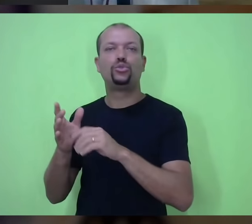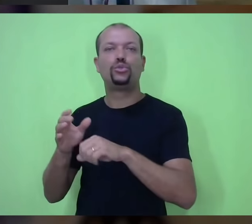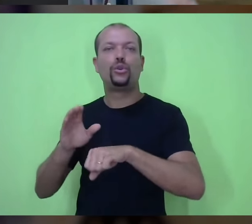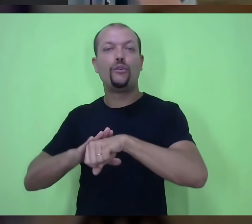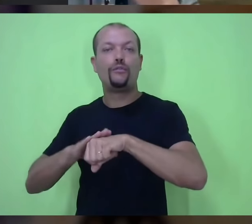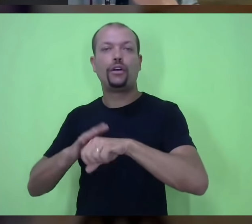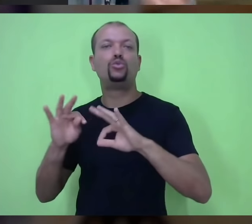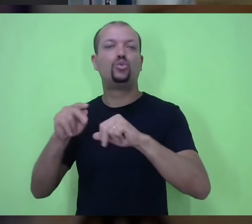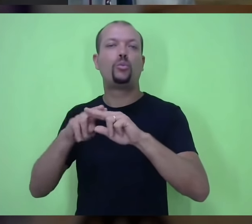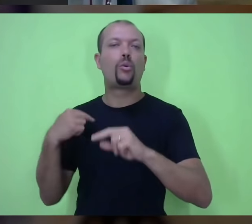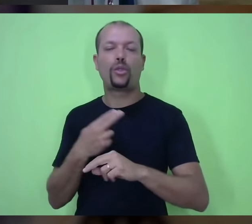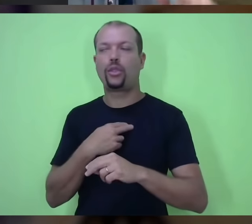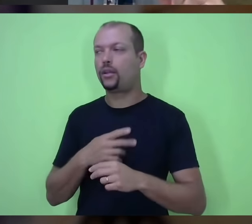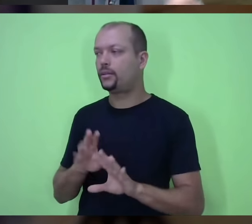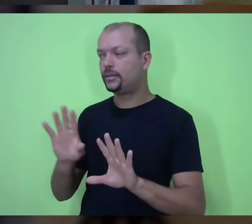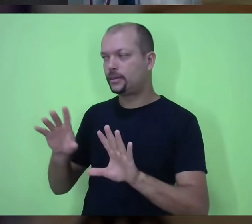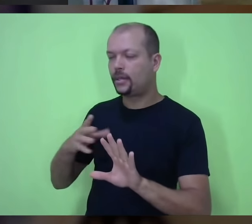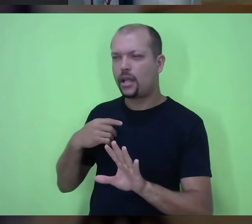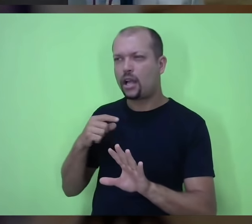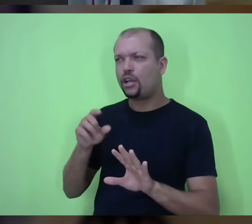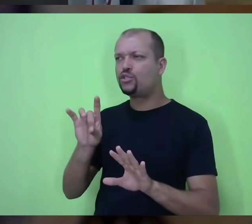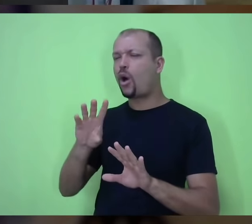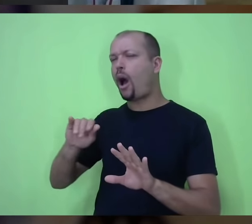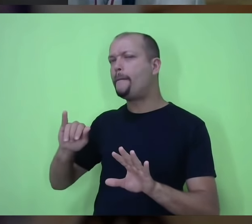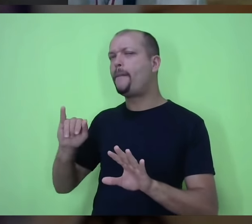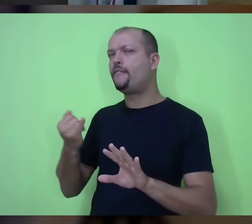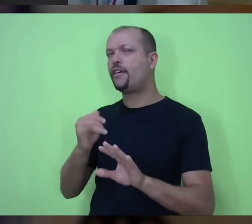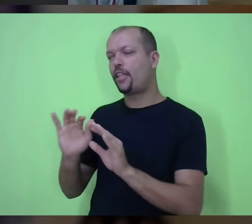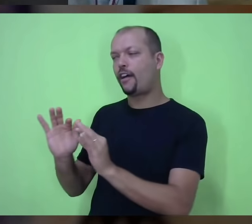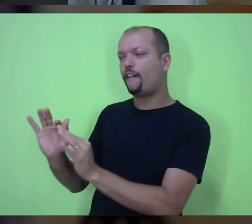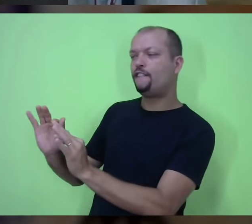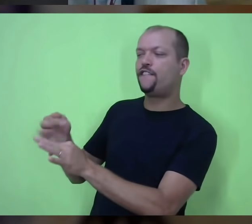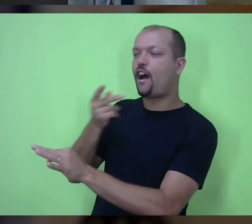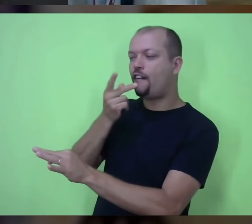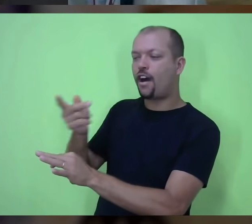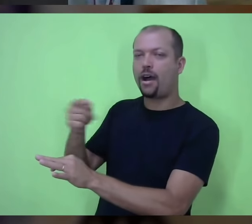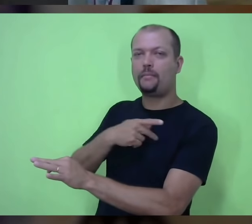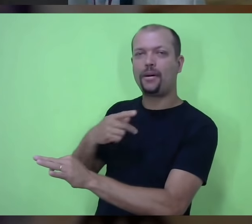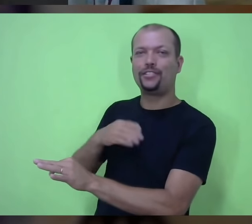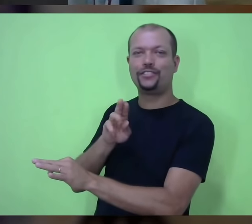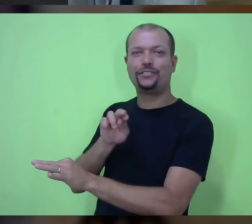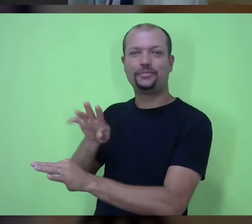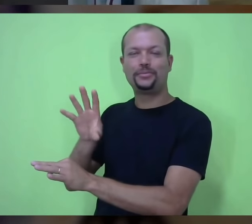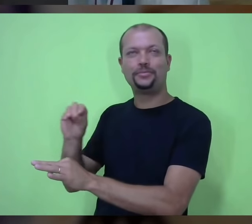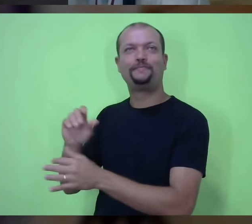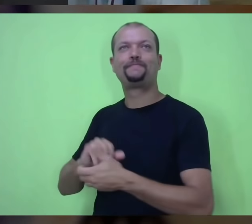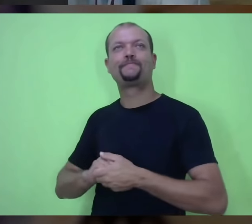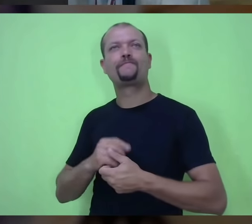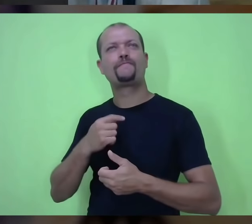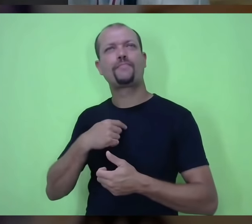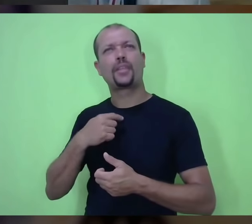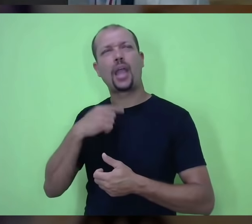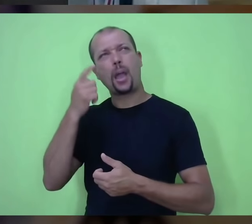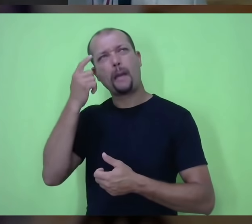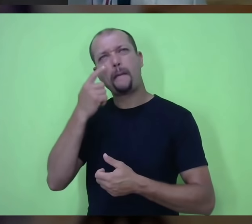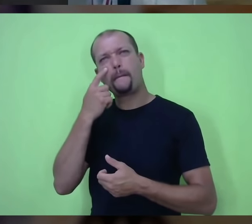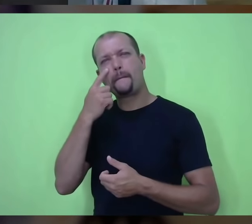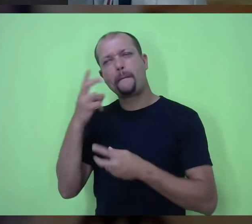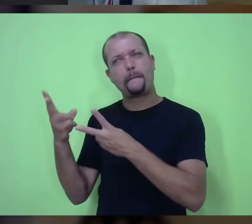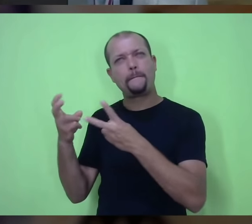nós. Só pegando um gancho no final da fala do pastor Bruno, quando eu